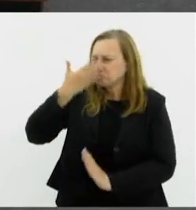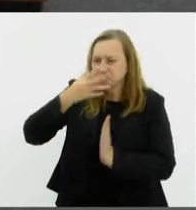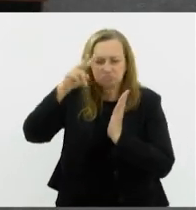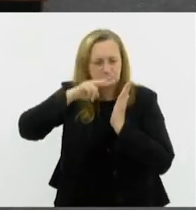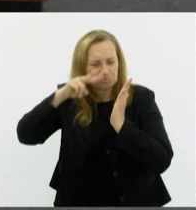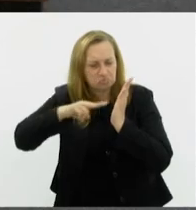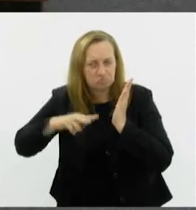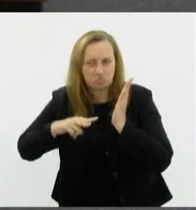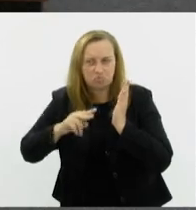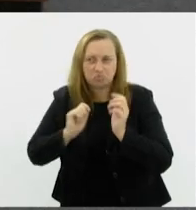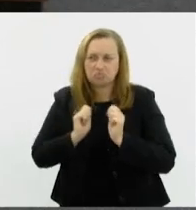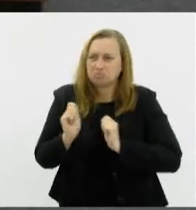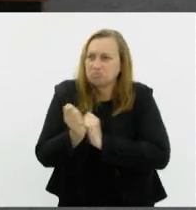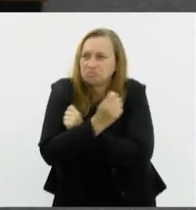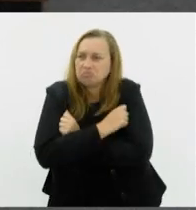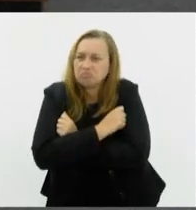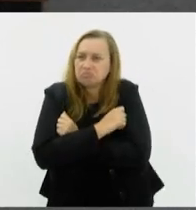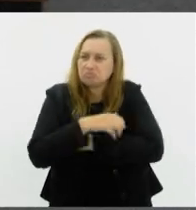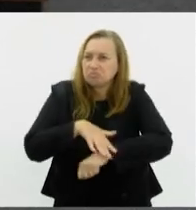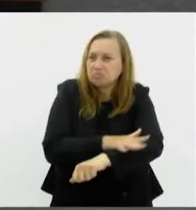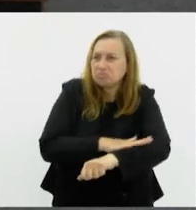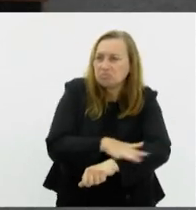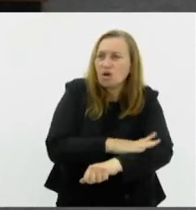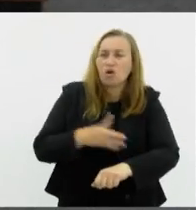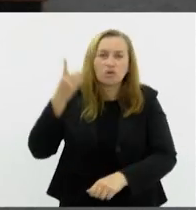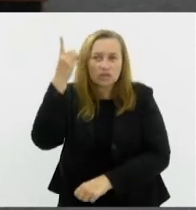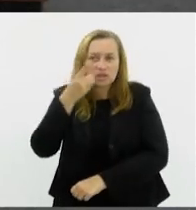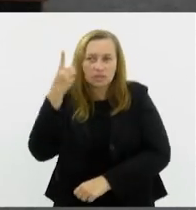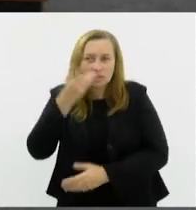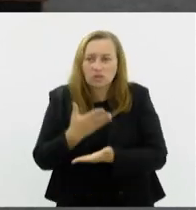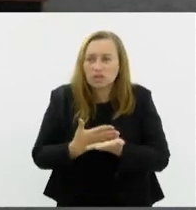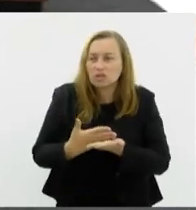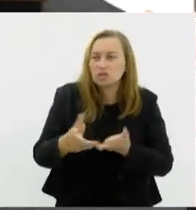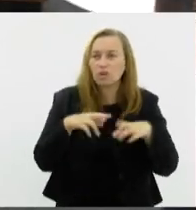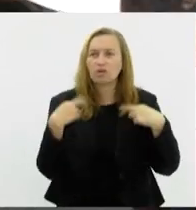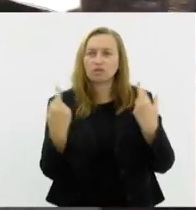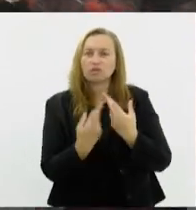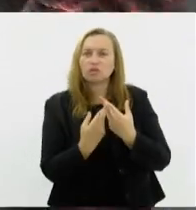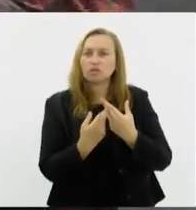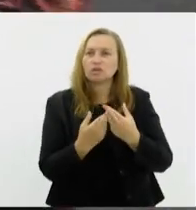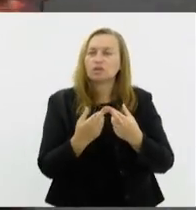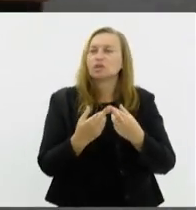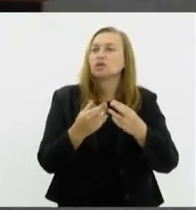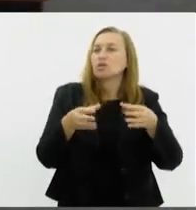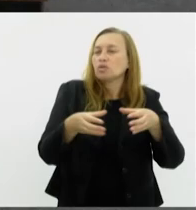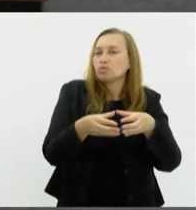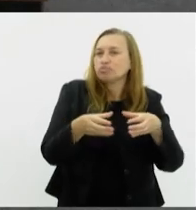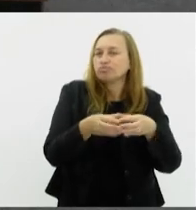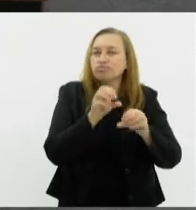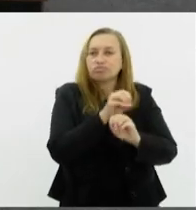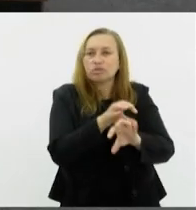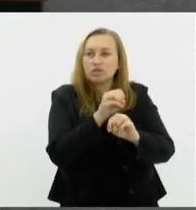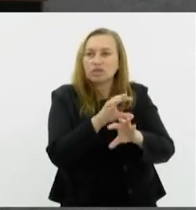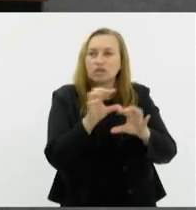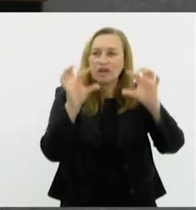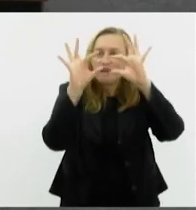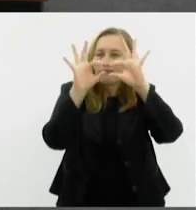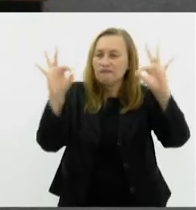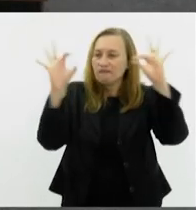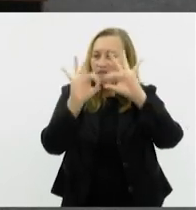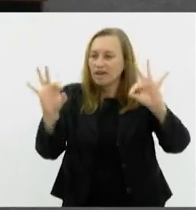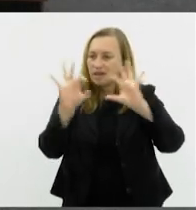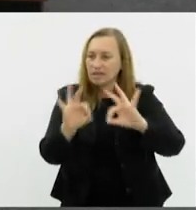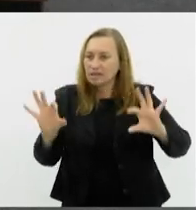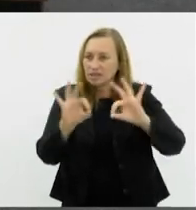Pele. O deputado começou a reunião da Comissão de Educação mandando um pequeno trecho do livro, que ele leu aqui no